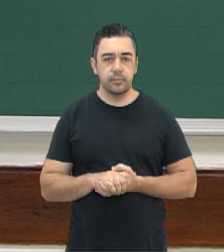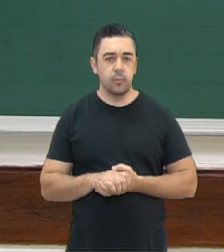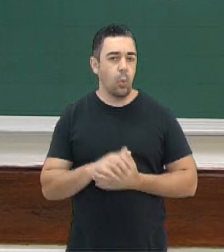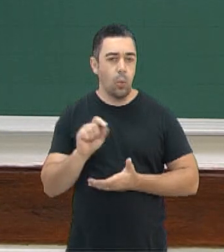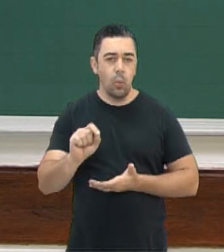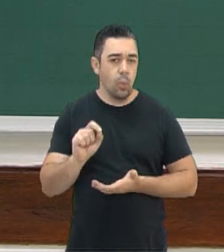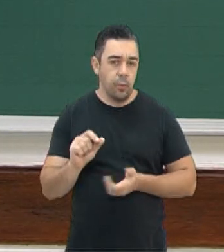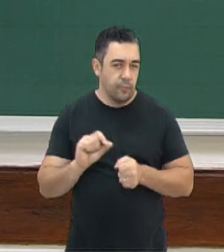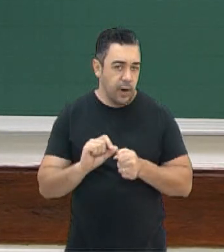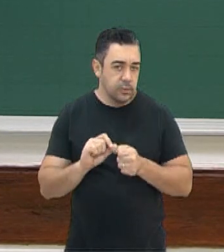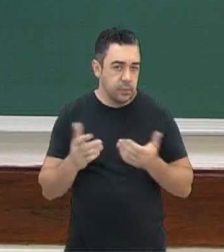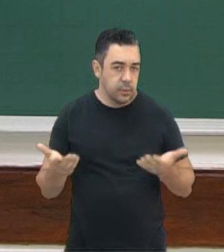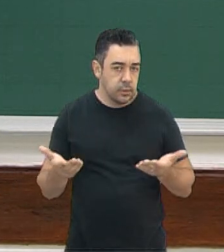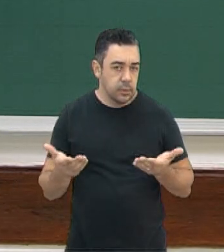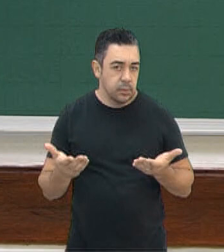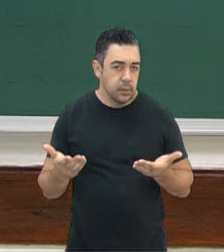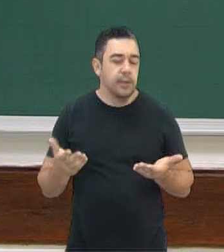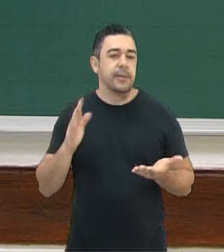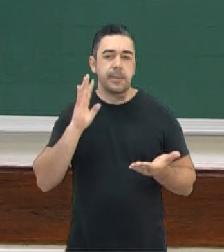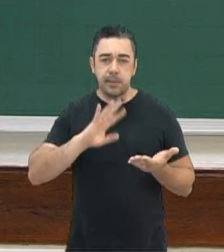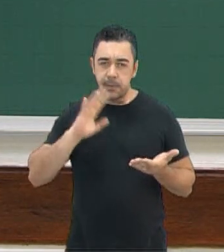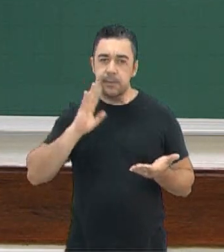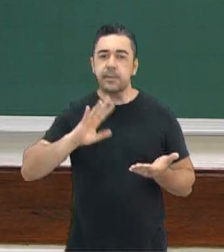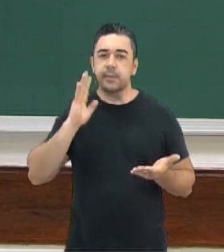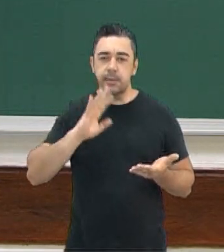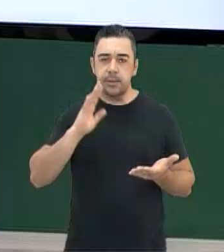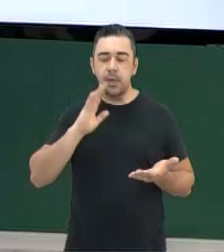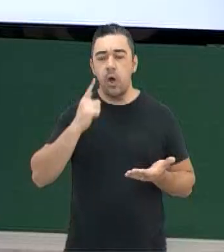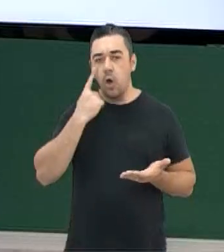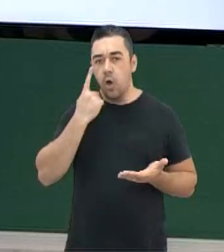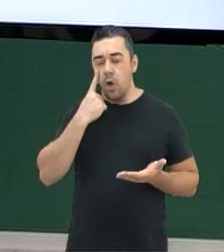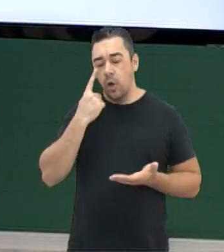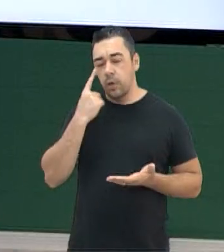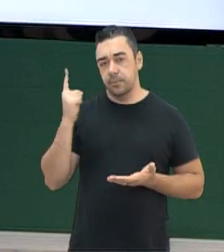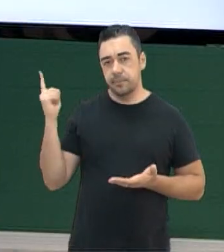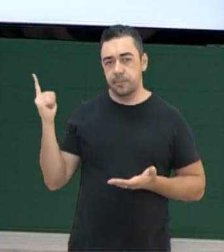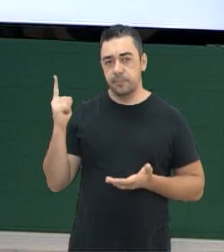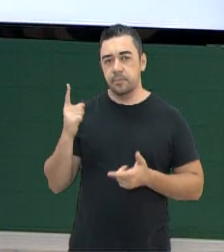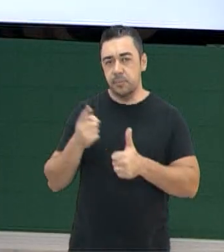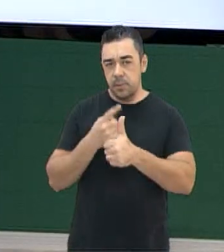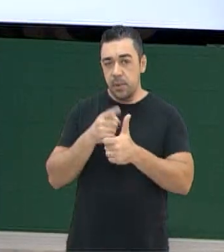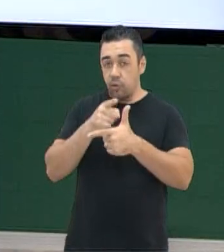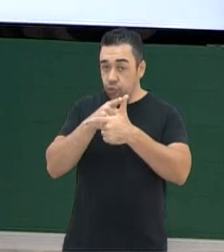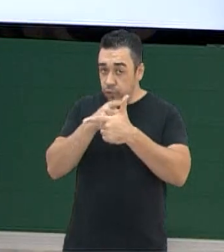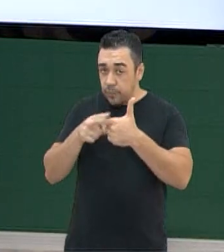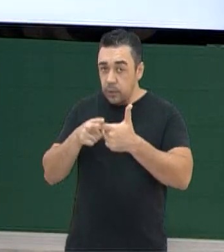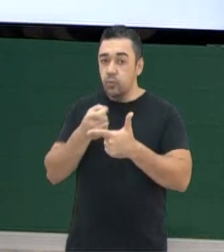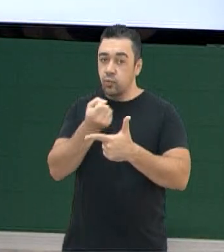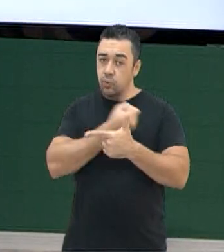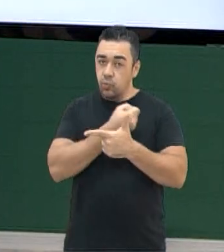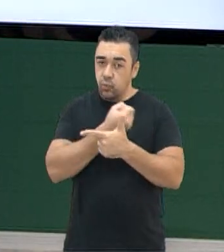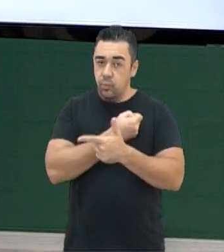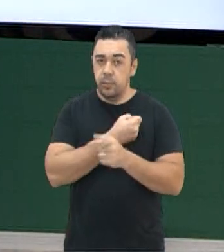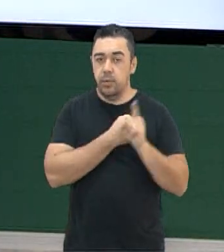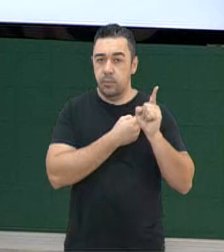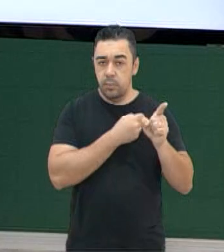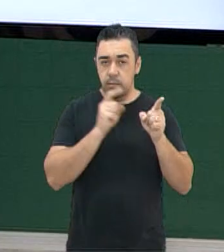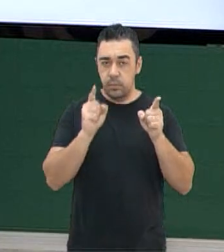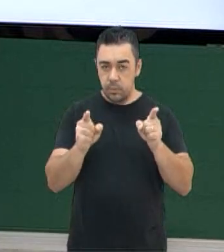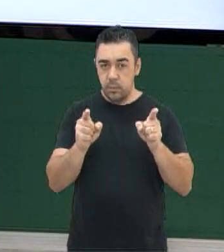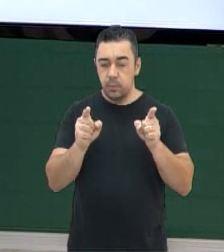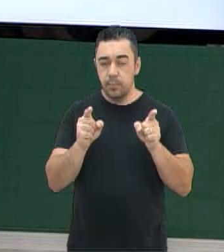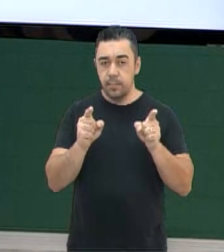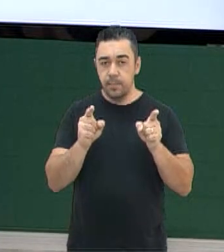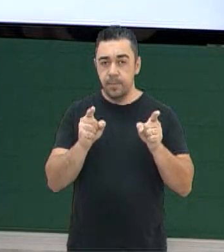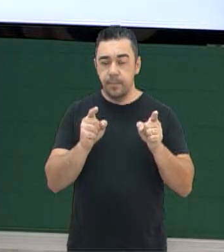que eu vou fazer? Legal, né, gente? Olha lá. Primeiro, vou dividir a parte numérica, que são os meus coeficientes, cuidando